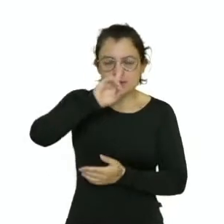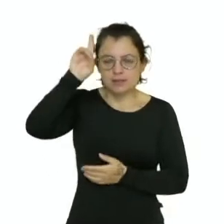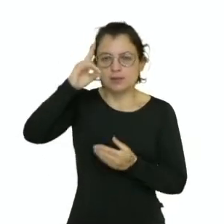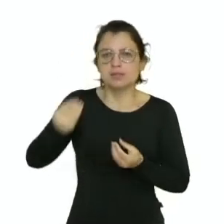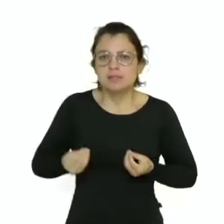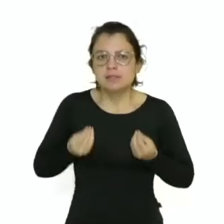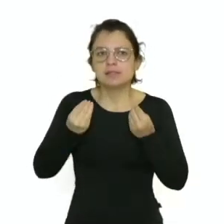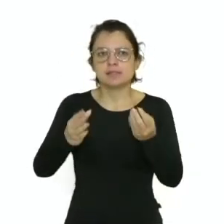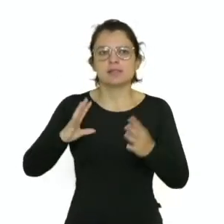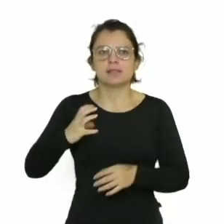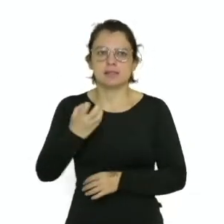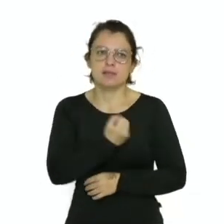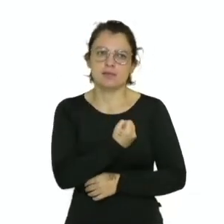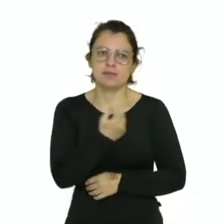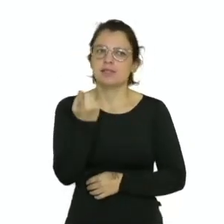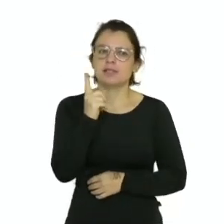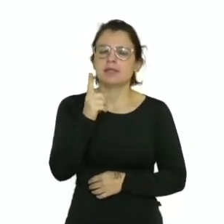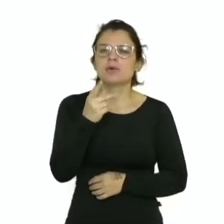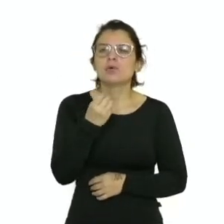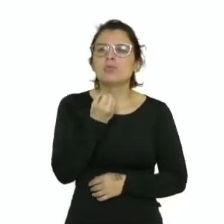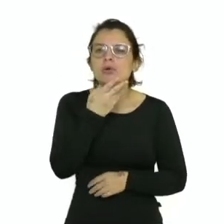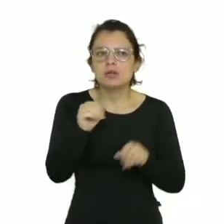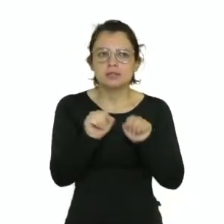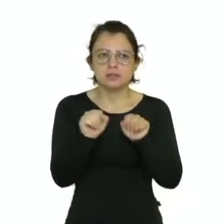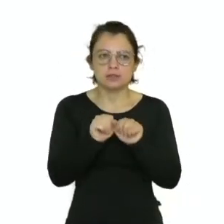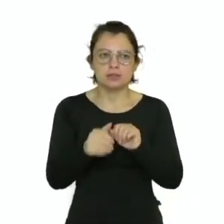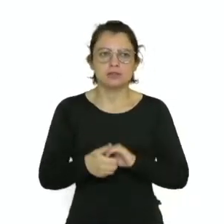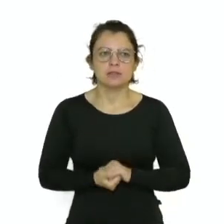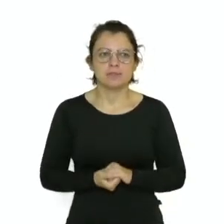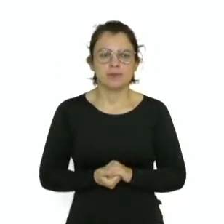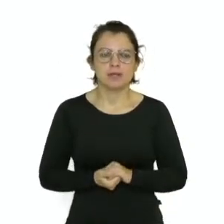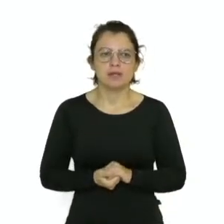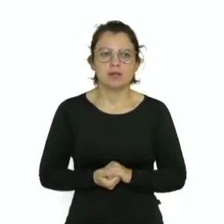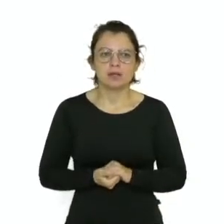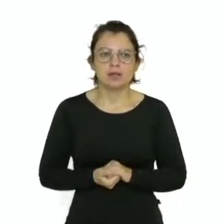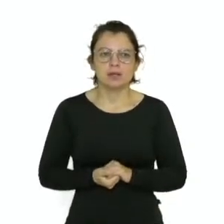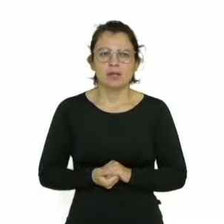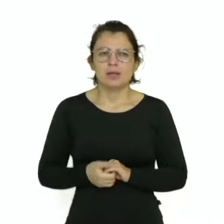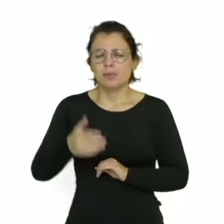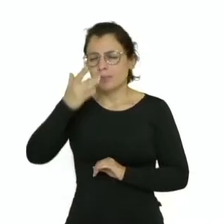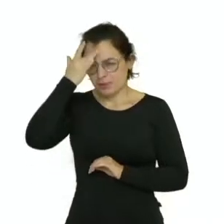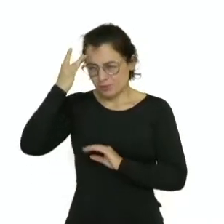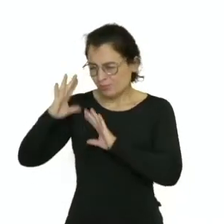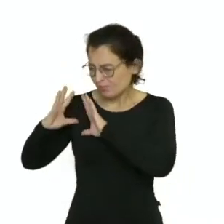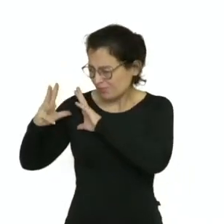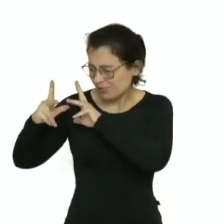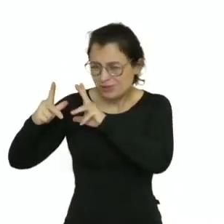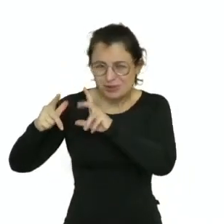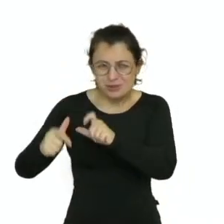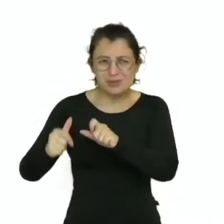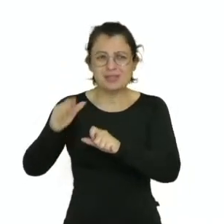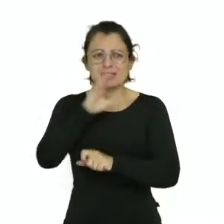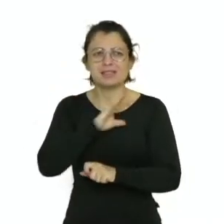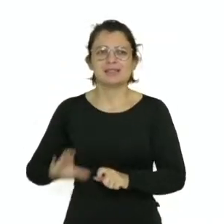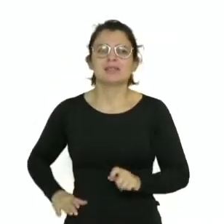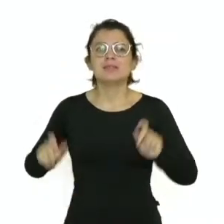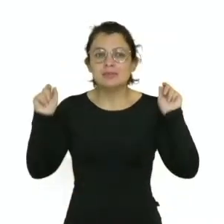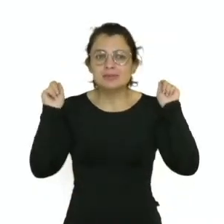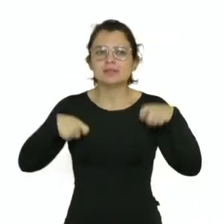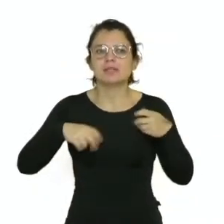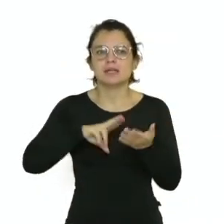salva a pessoa e não as suas boas obras, boas ações, né? Todo cristão é capaz de interpretar a